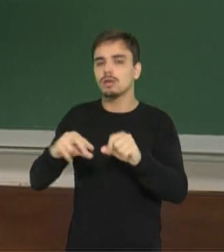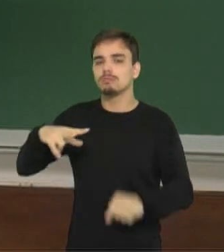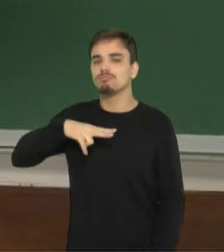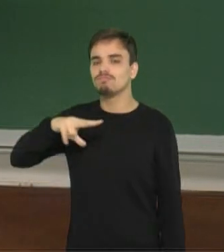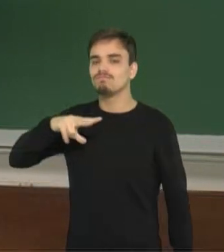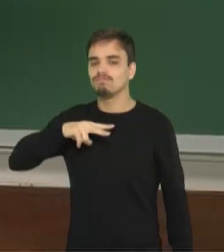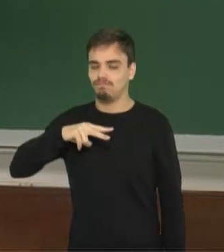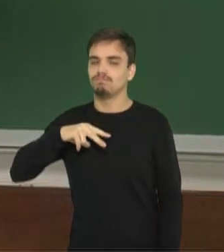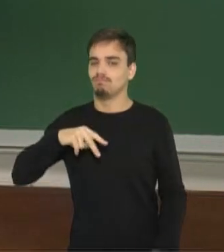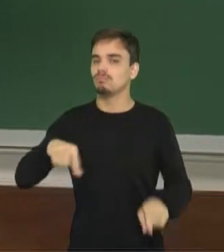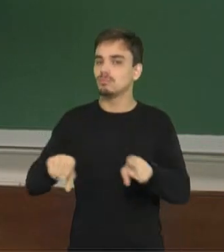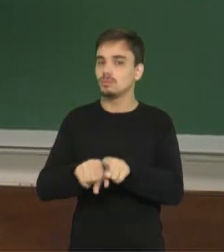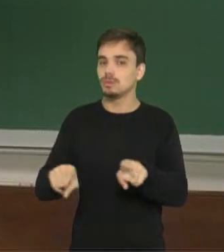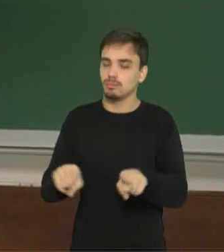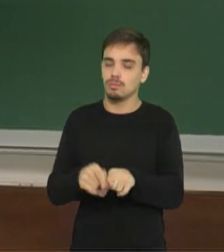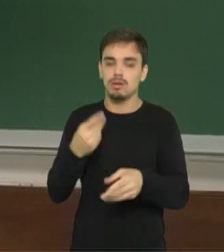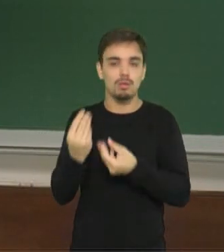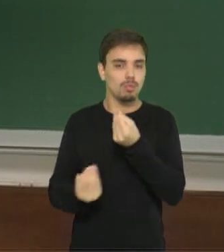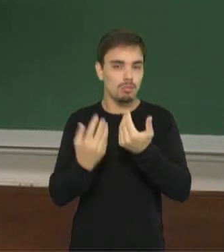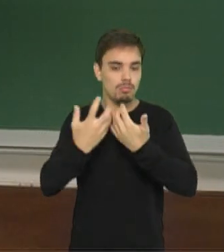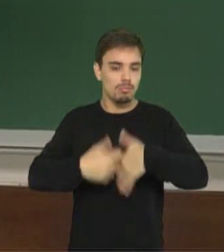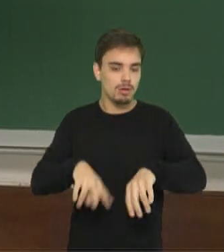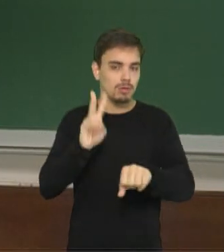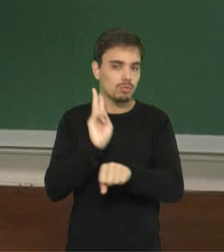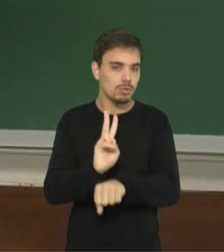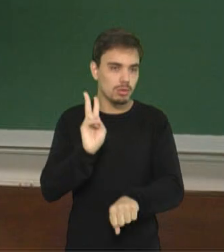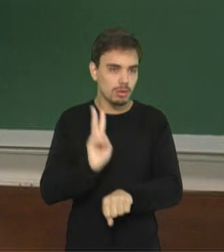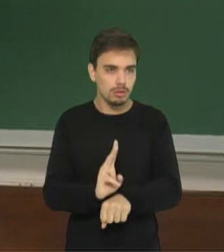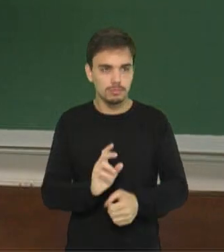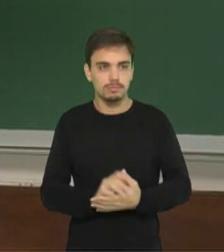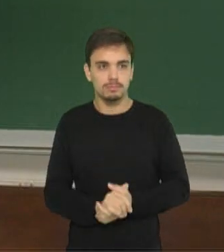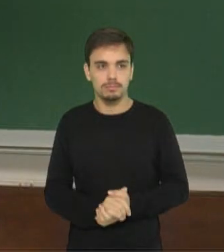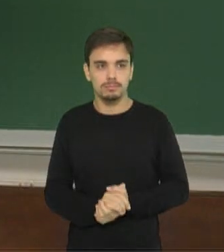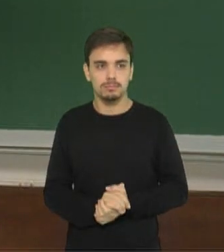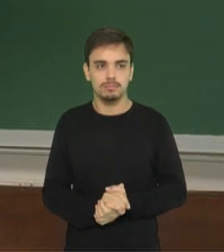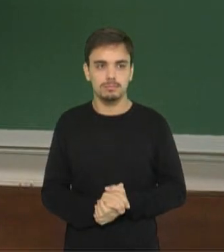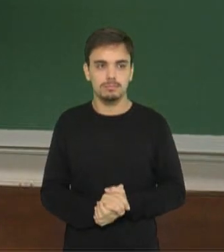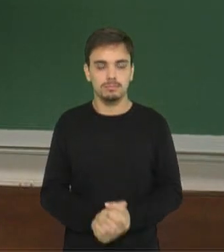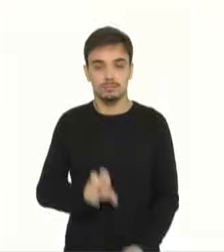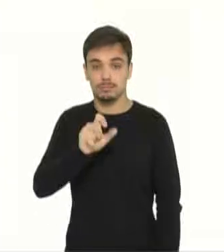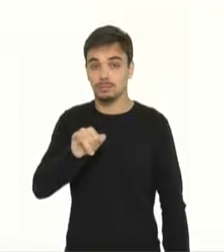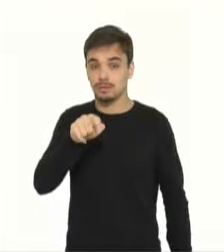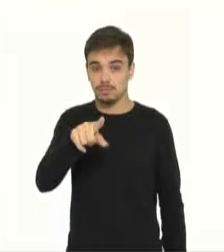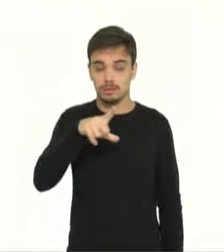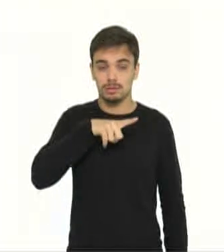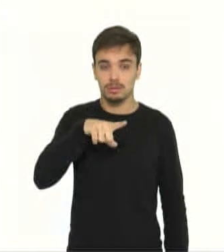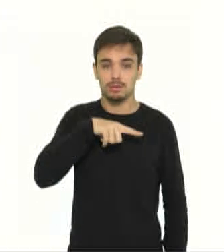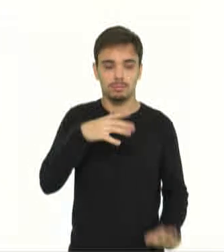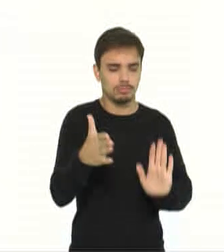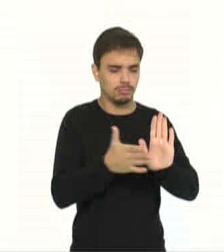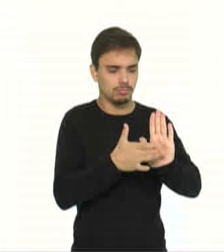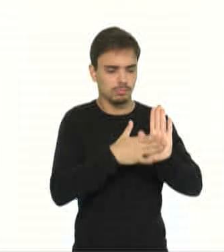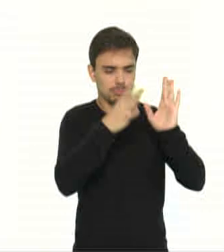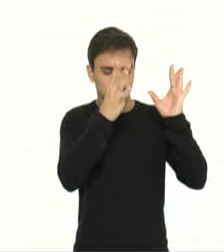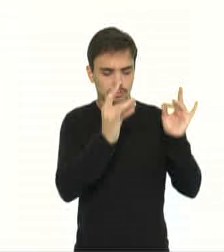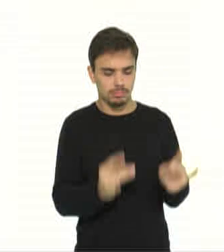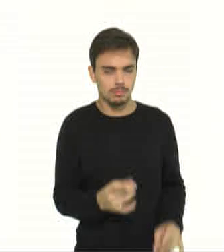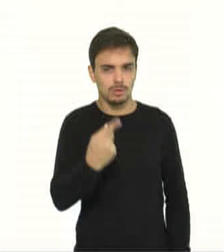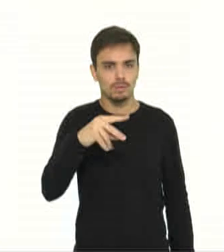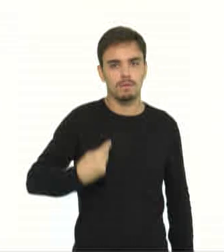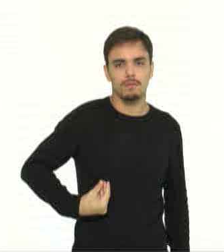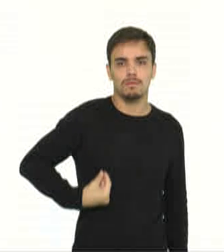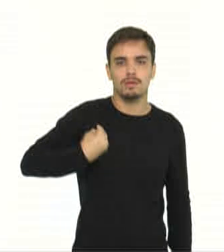privacidades e também com as formas de se proteger. Se você postar ali detalhes da sua